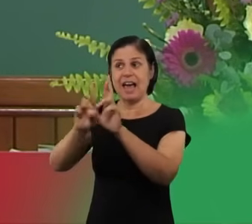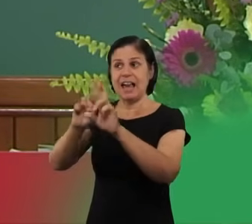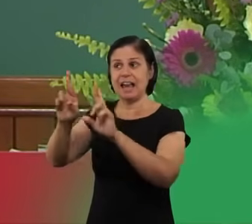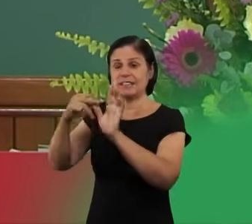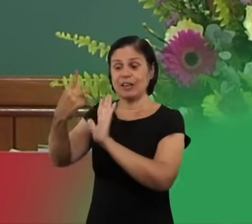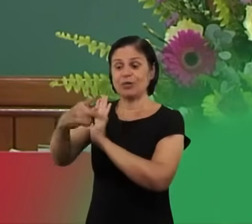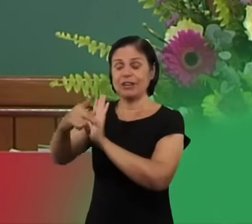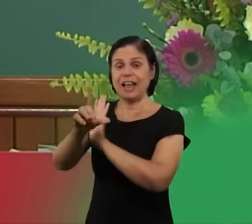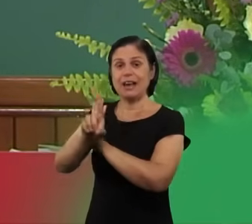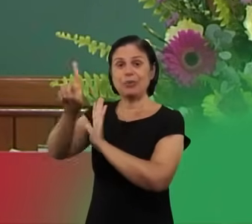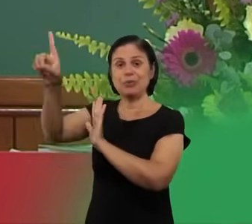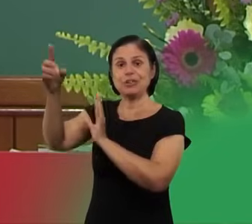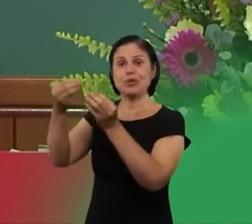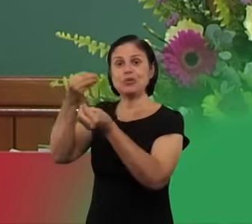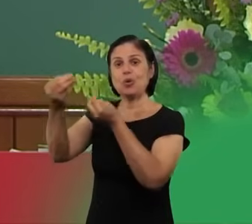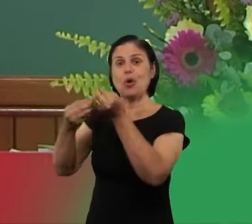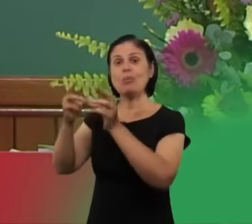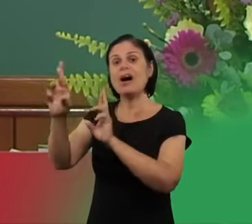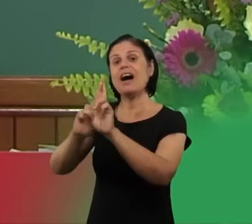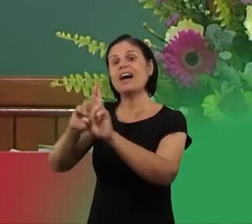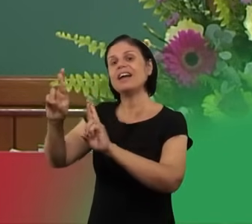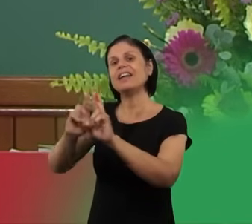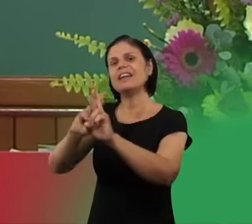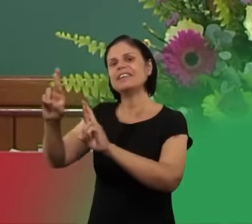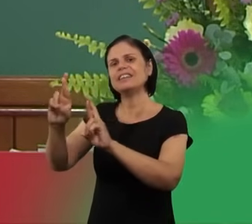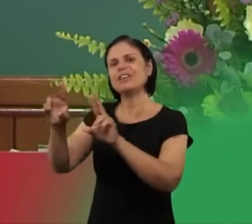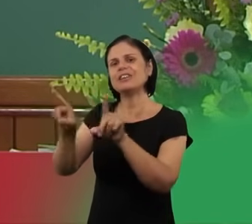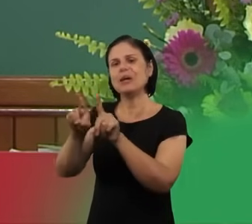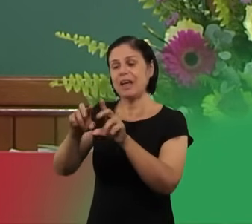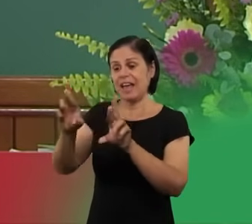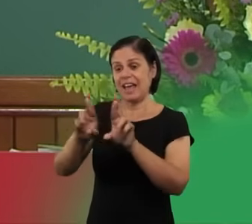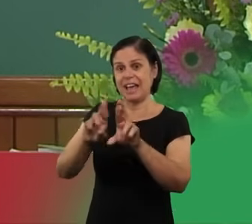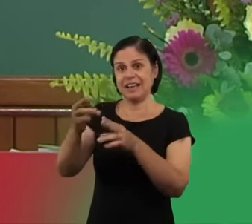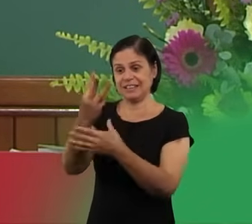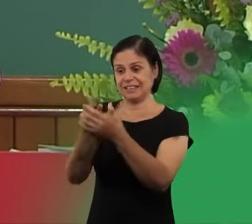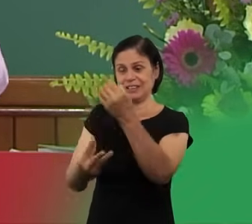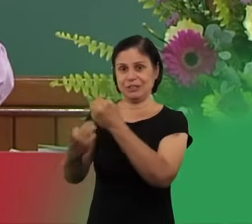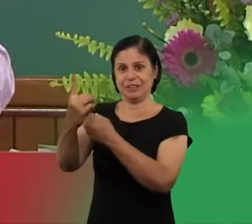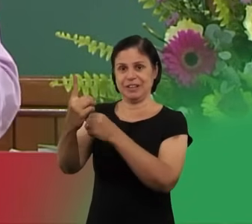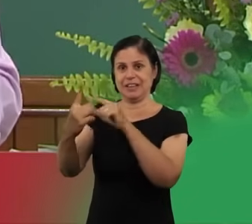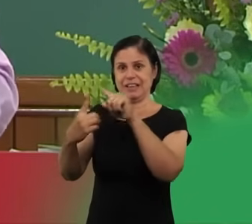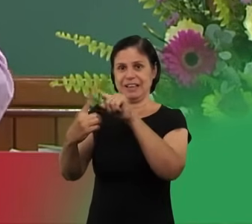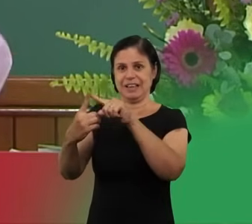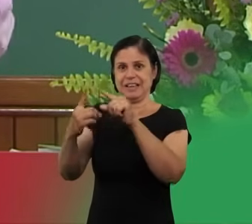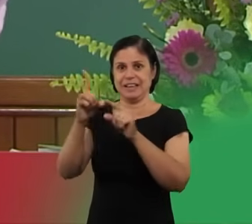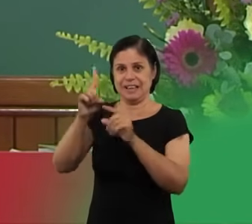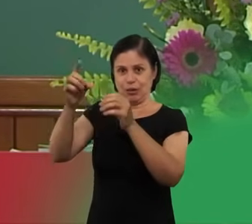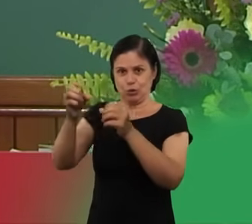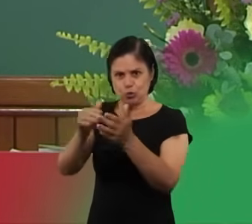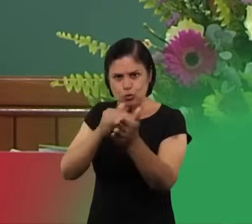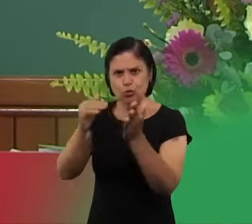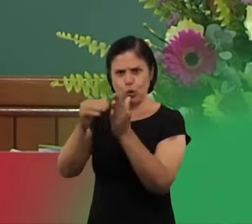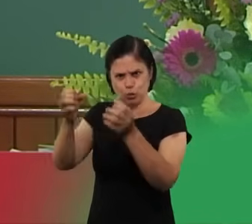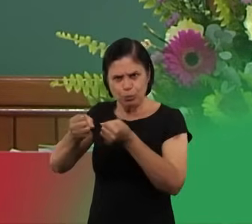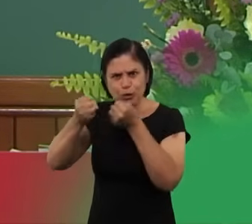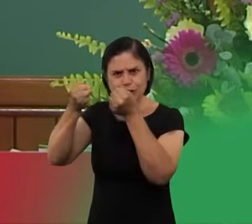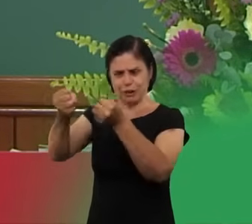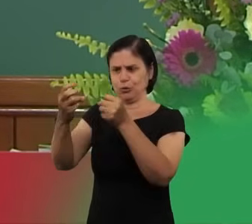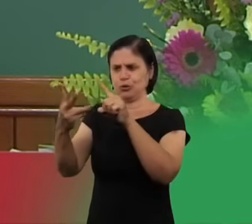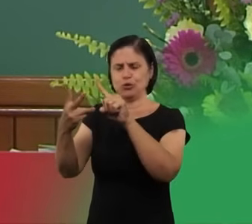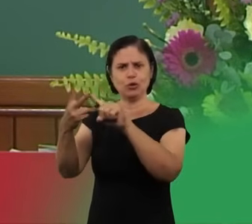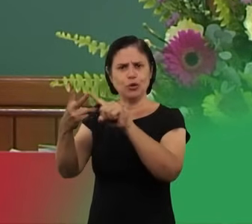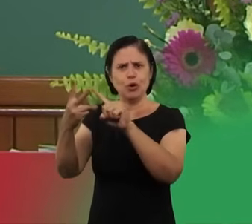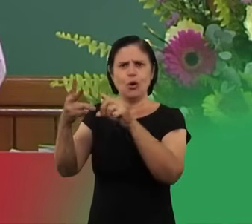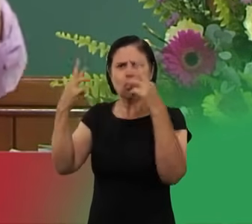estará relacionada com a Trindade, com o Deus Todo-Poderoso, com o Cordeiro, com toda a operação dele, com